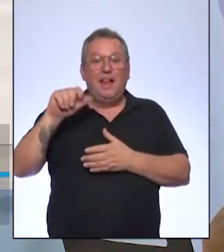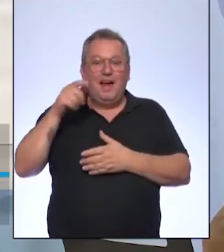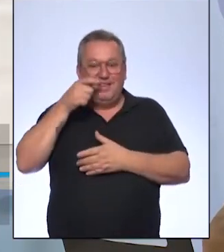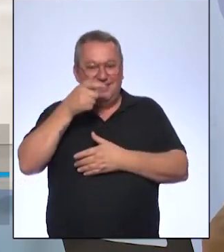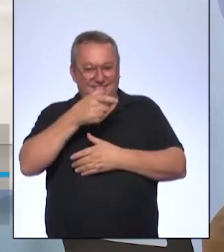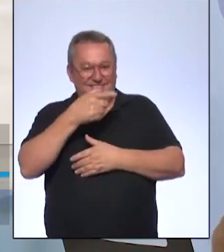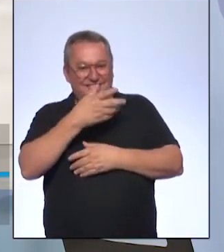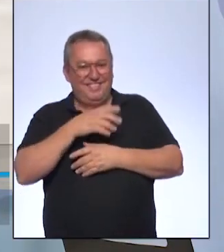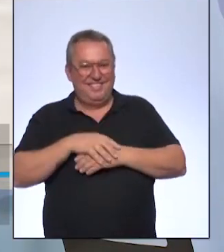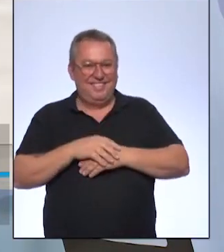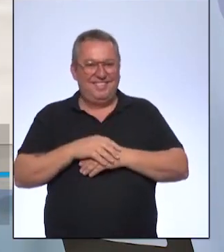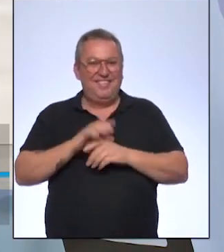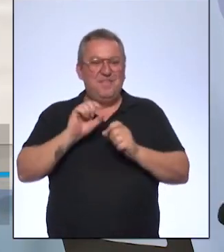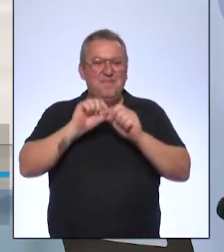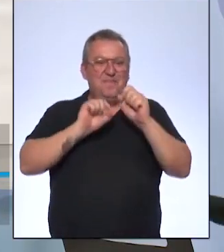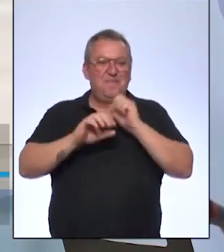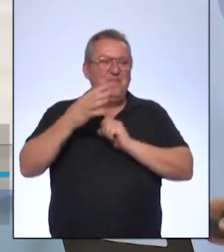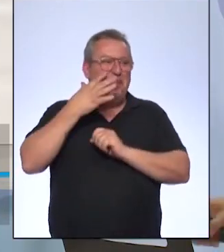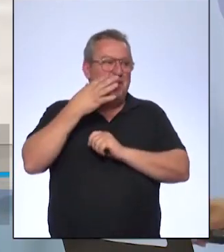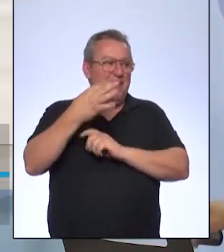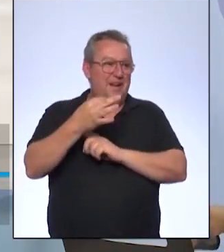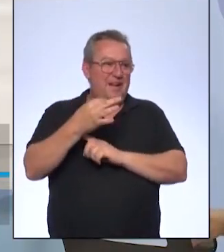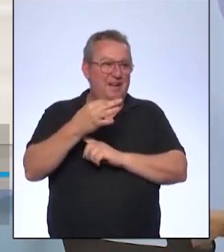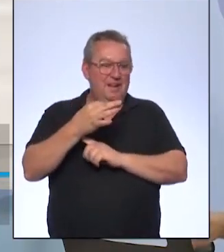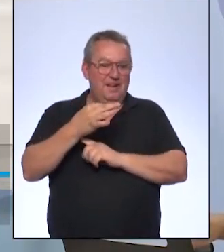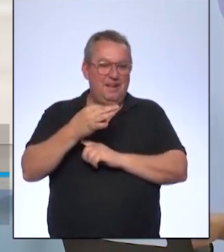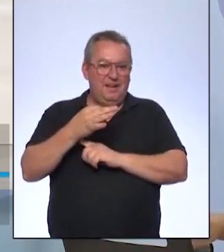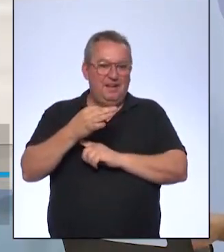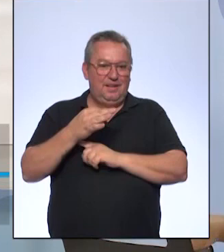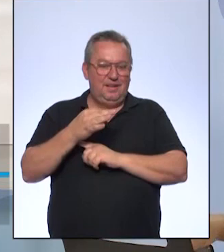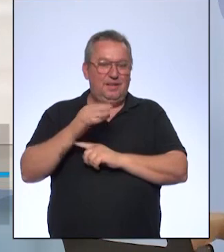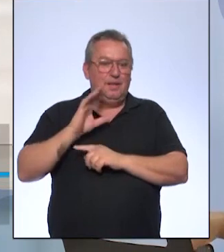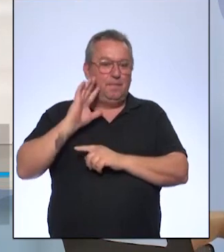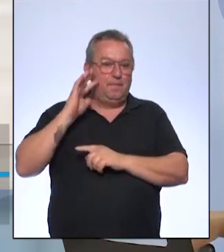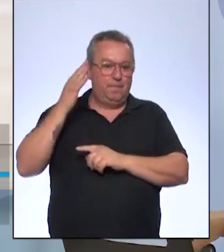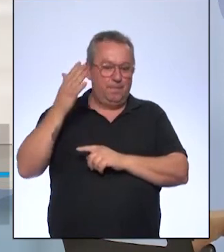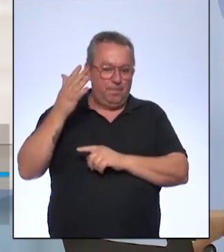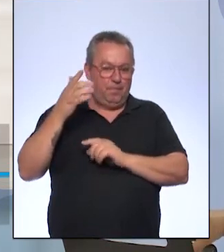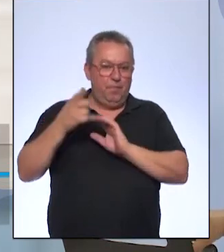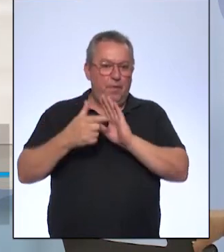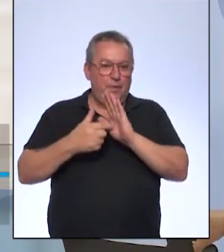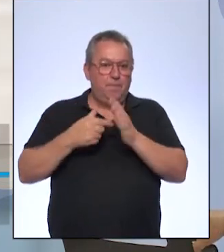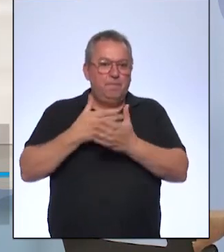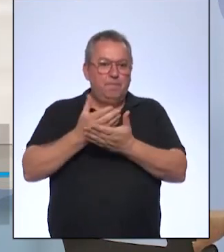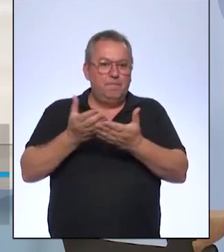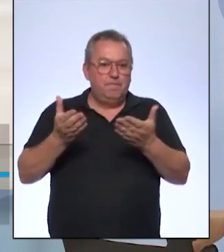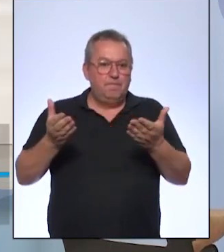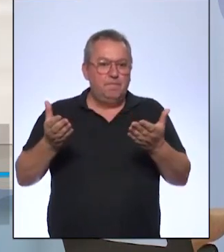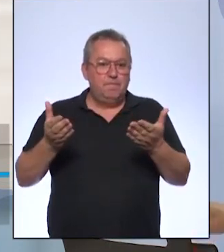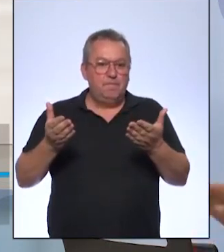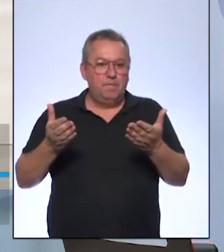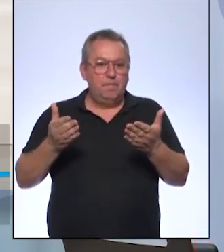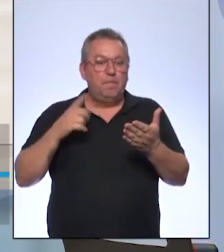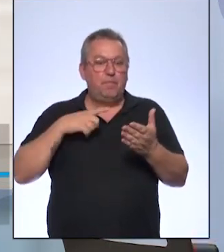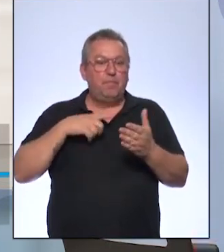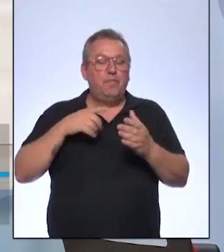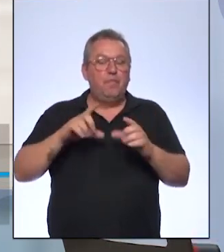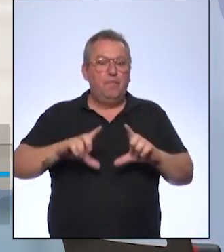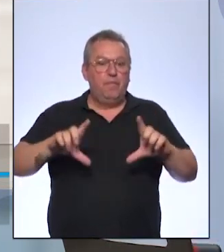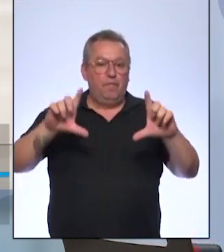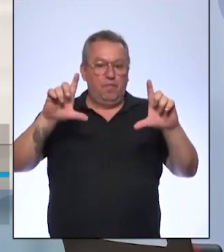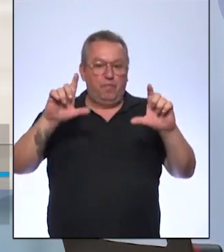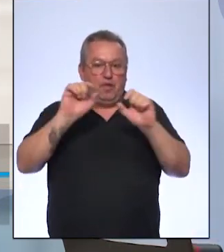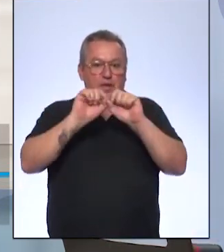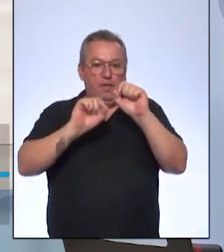Vamos lá. Vamos prestar atenção na resolução que eu vou apresentar para vocês já na tela, e aí eu vou